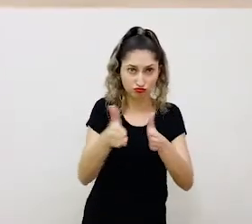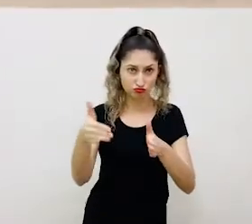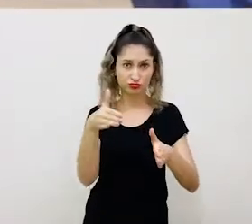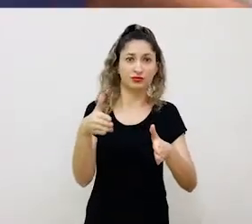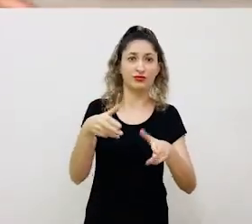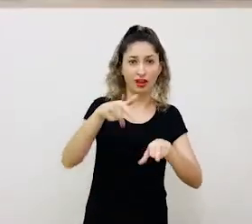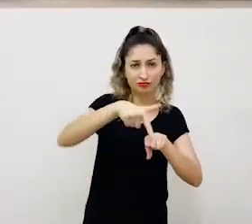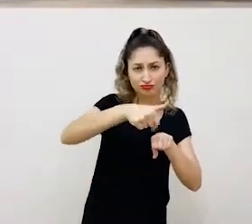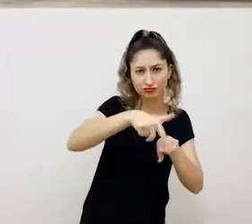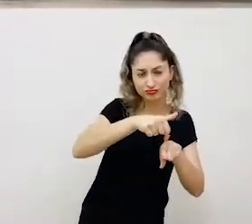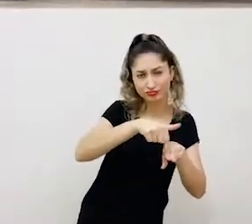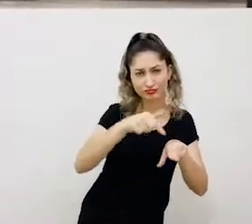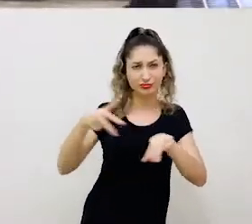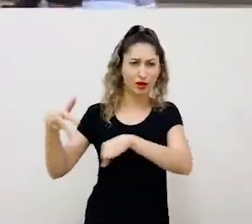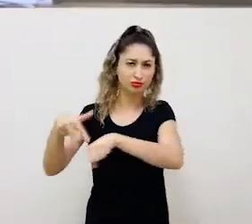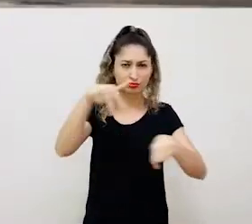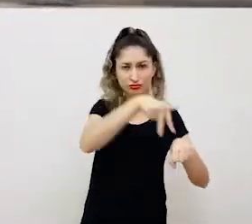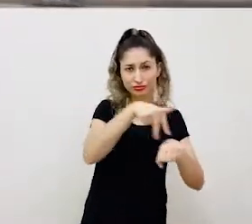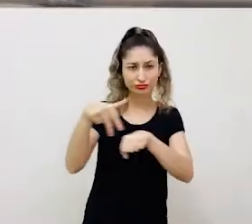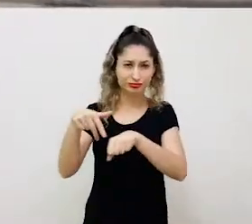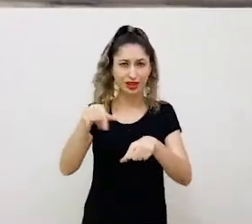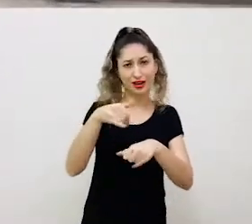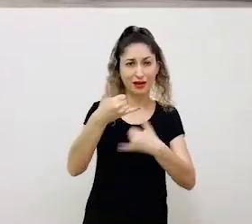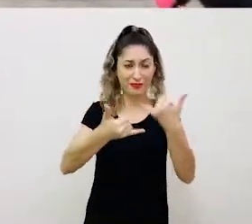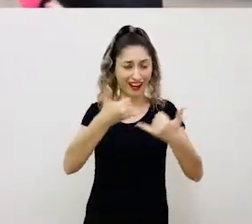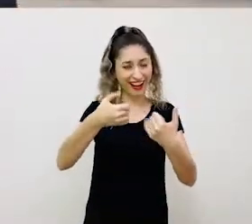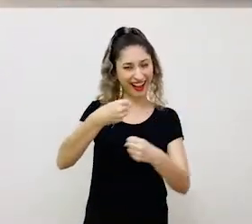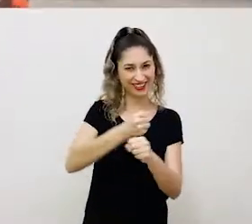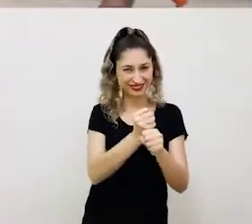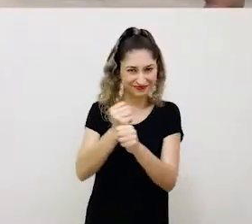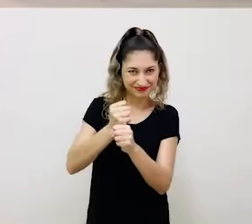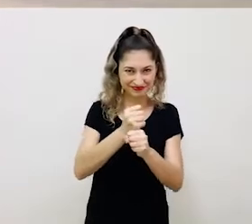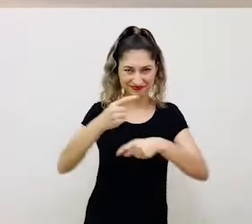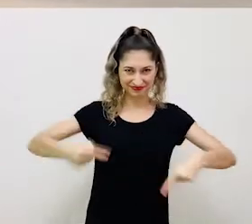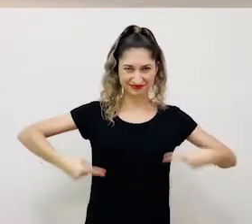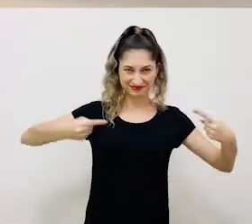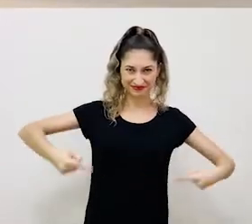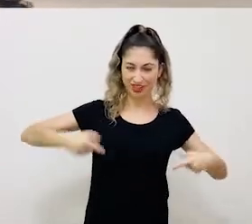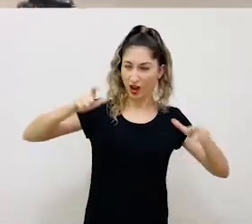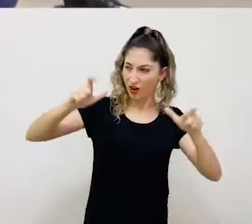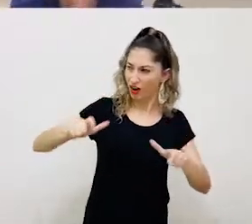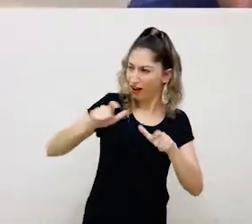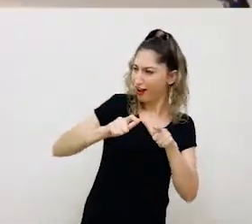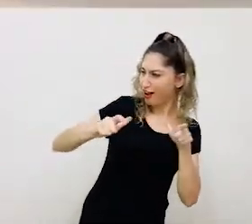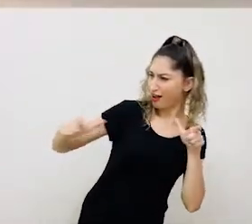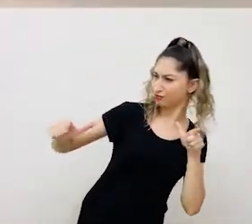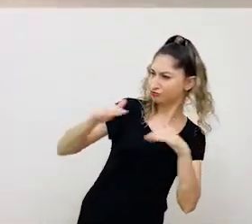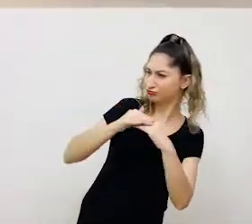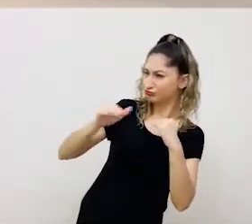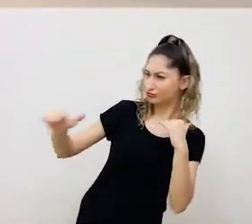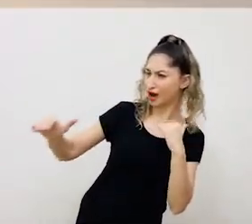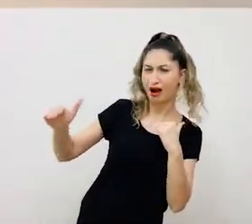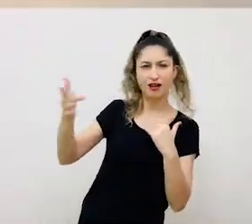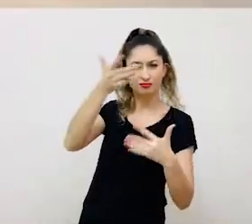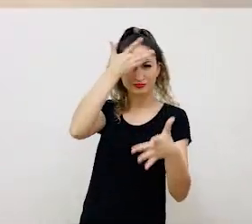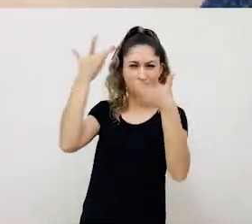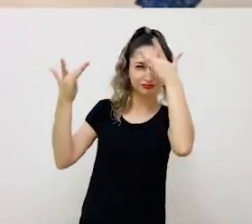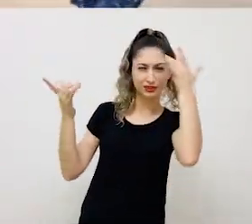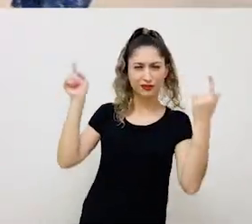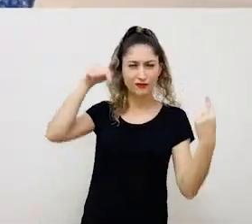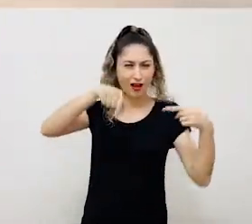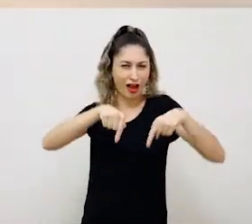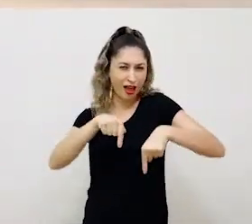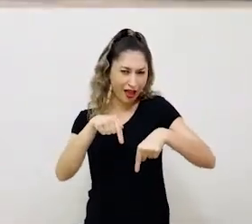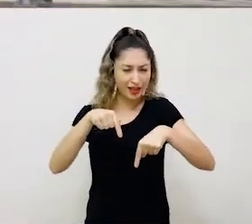e plana, todo mundo vem aqui durante a semana para se divertir e realizar manobras radicais. É perfeito para andar